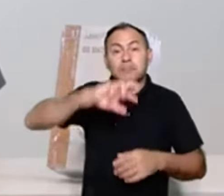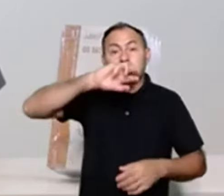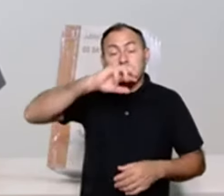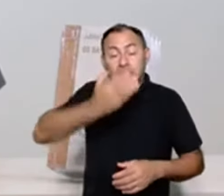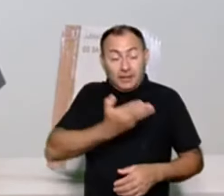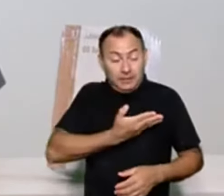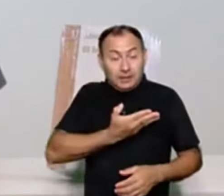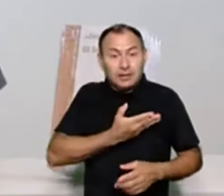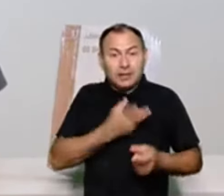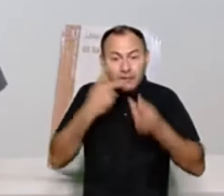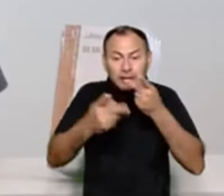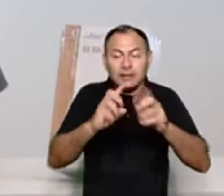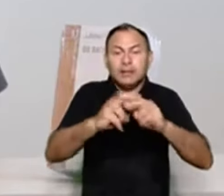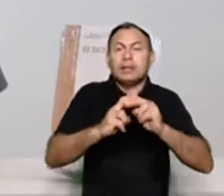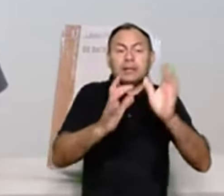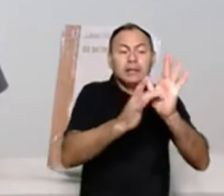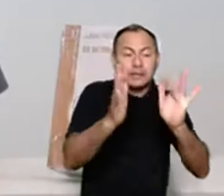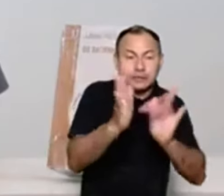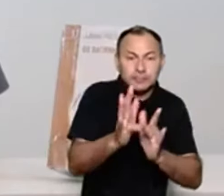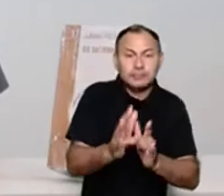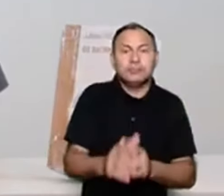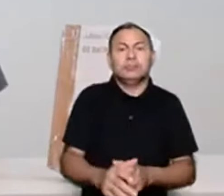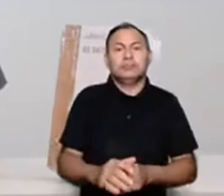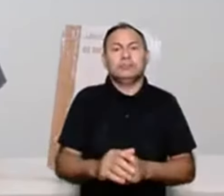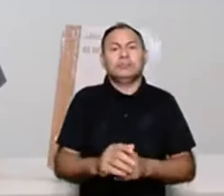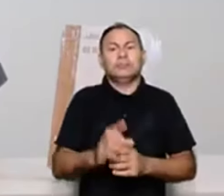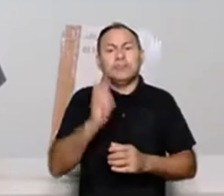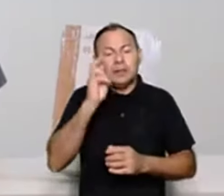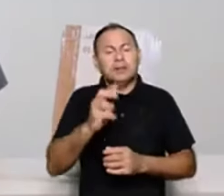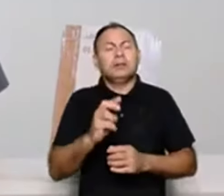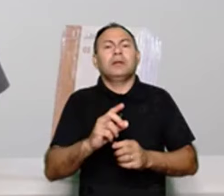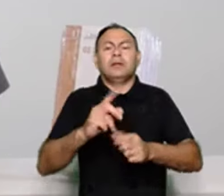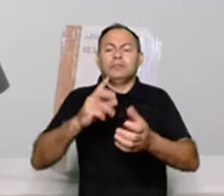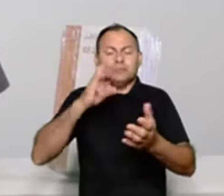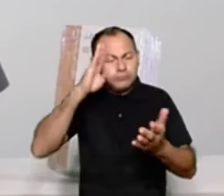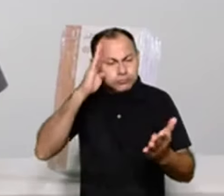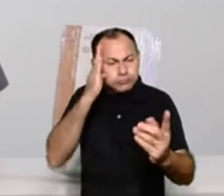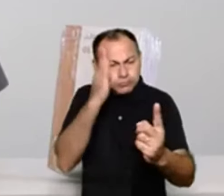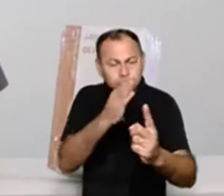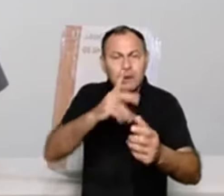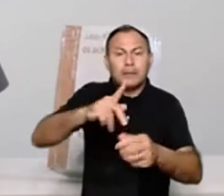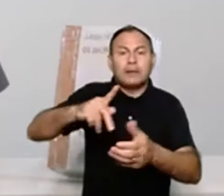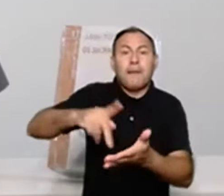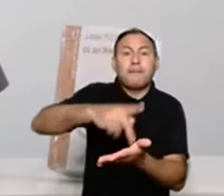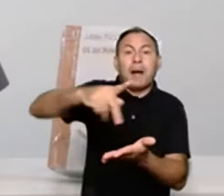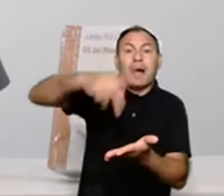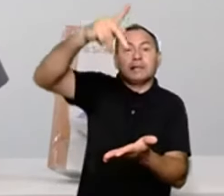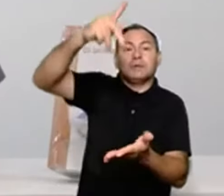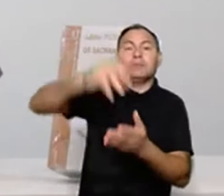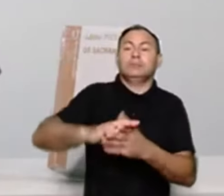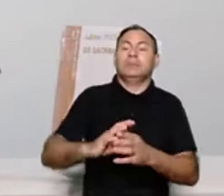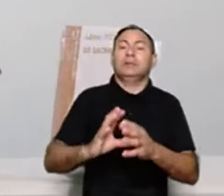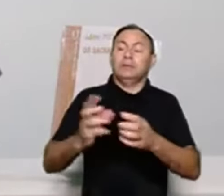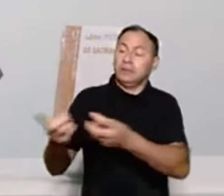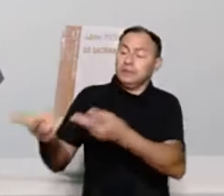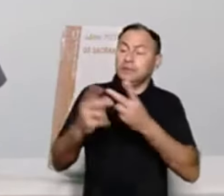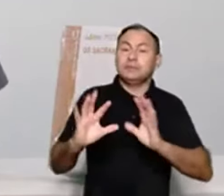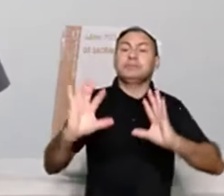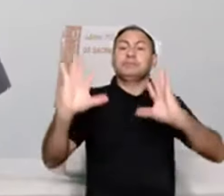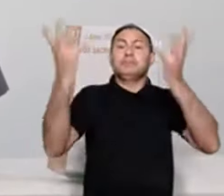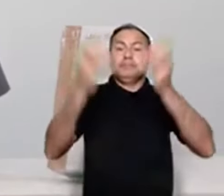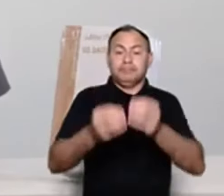Desiderio Desiderável e Cristo. A potência da sua Páscoa nos visita quando celebramos a